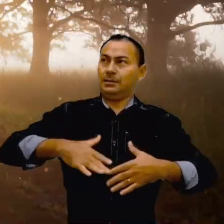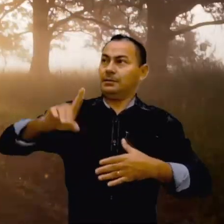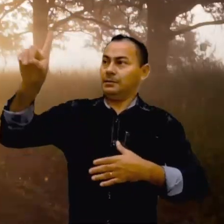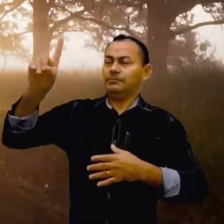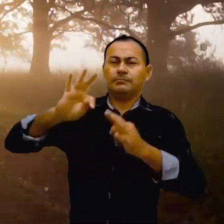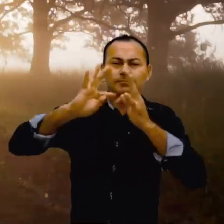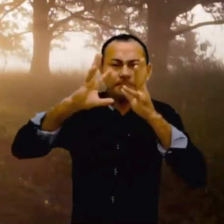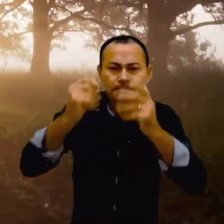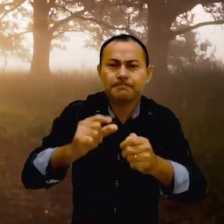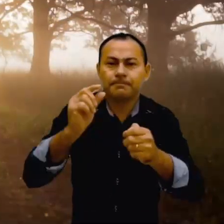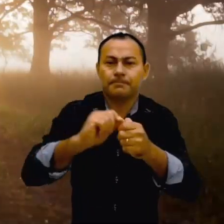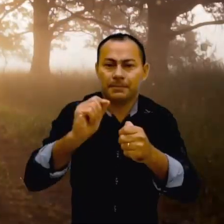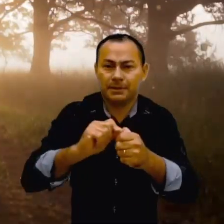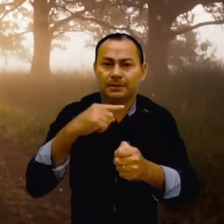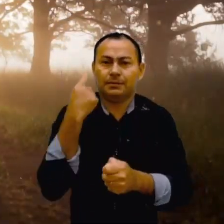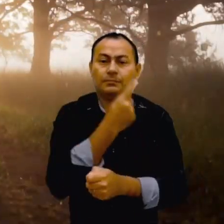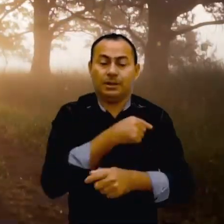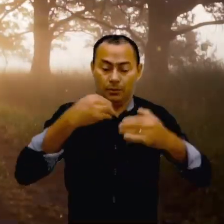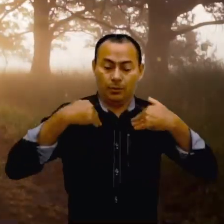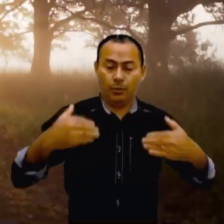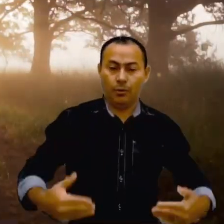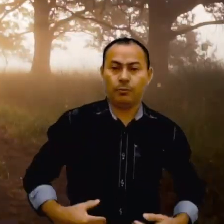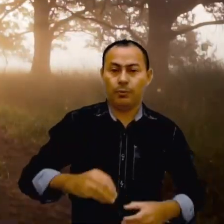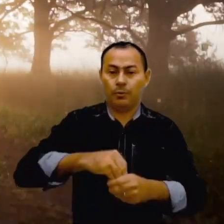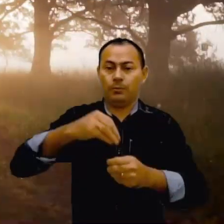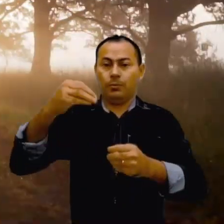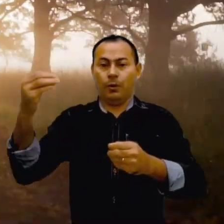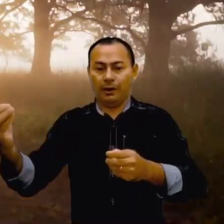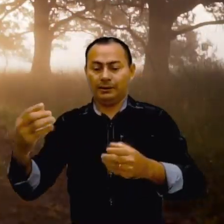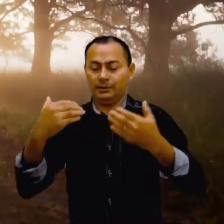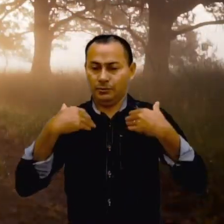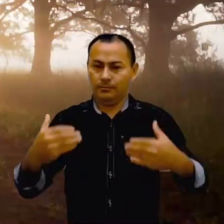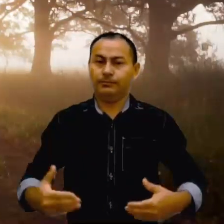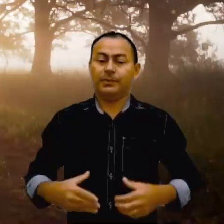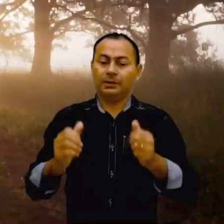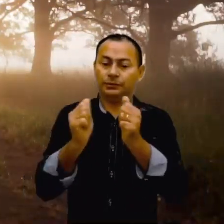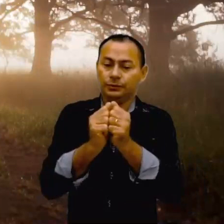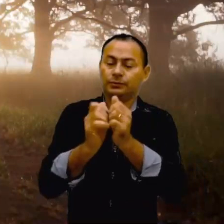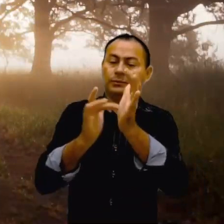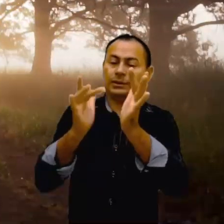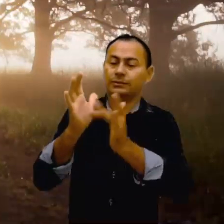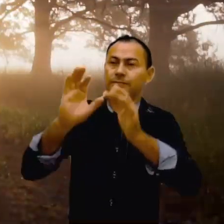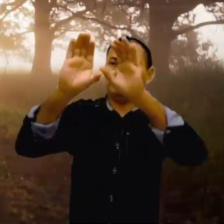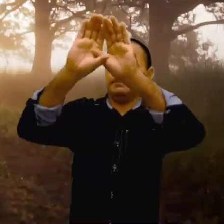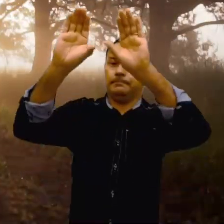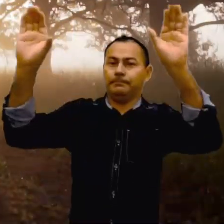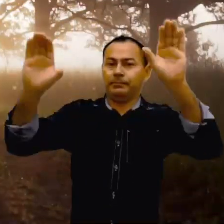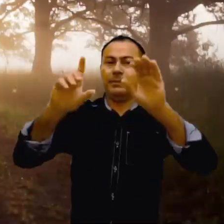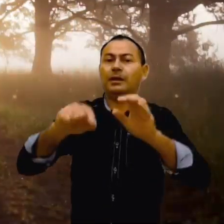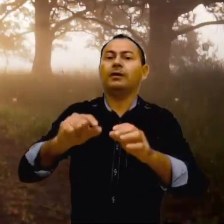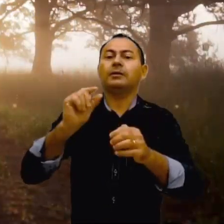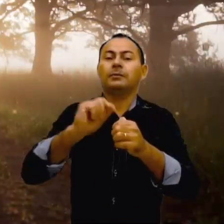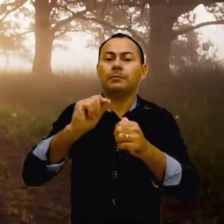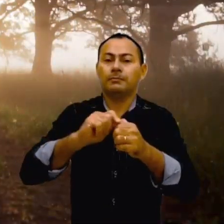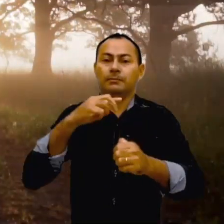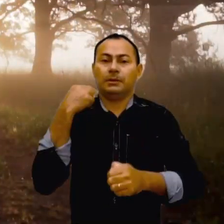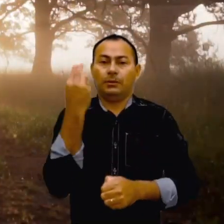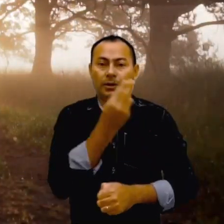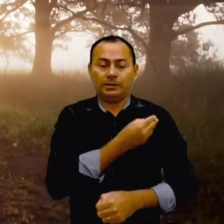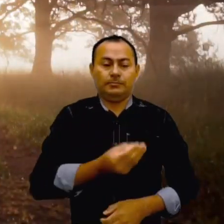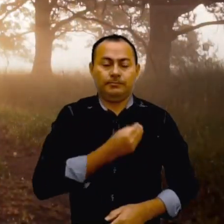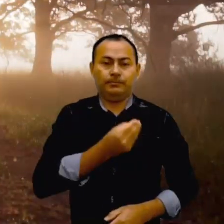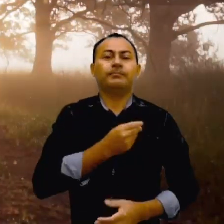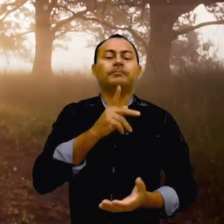em tudo o que fazemos, quer nesse corpo ou fora dele, com Jesus no céu. É isso que faz nossa